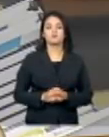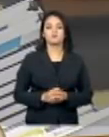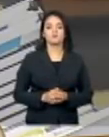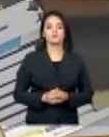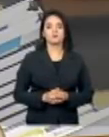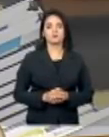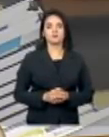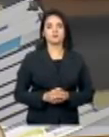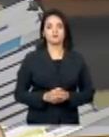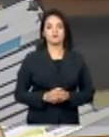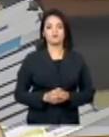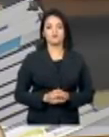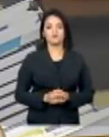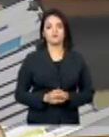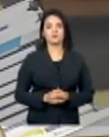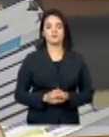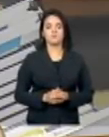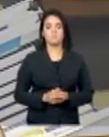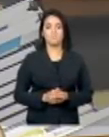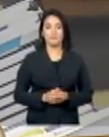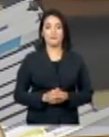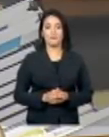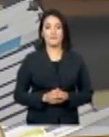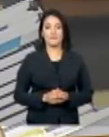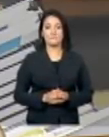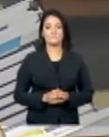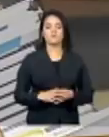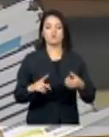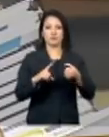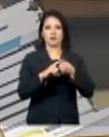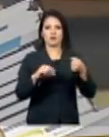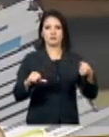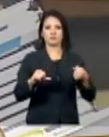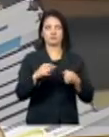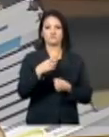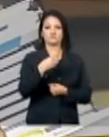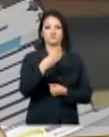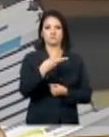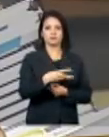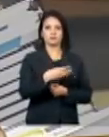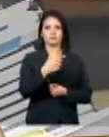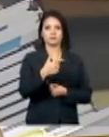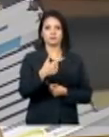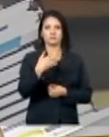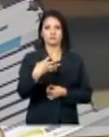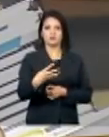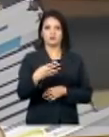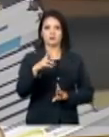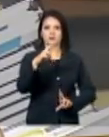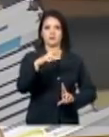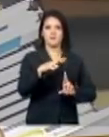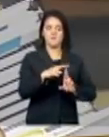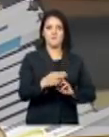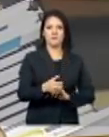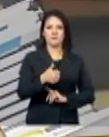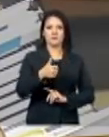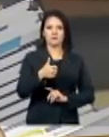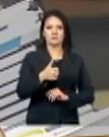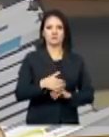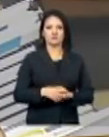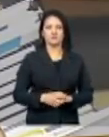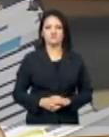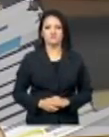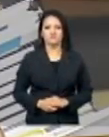perdão considerado o artigo 324 parágrafo 1º nos vêem